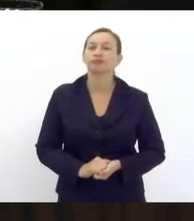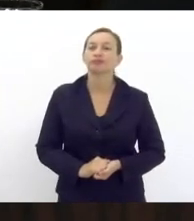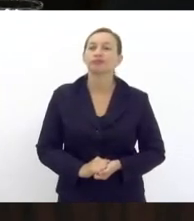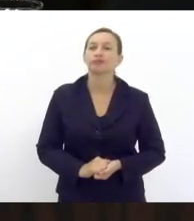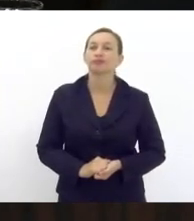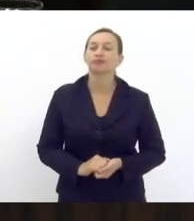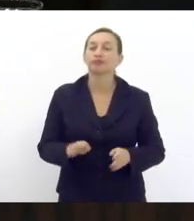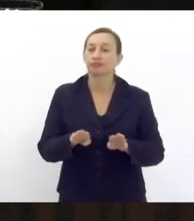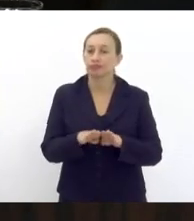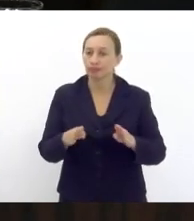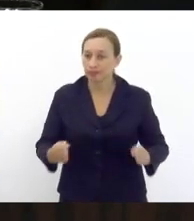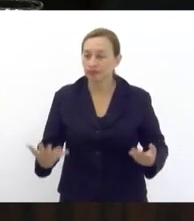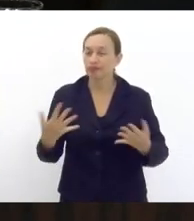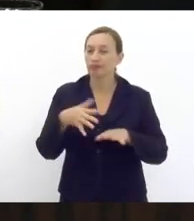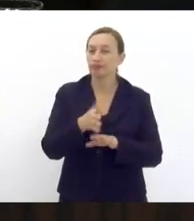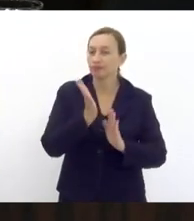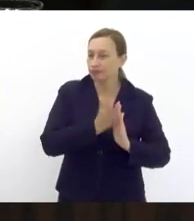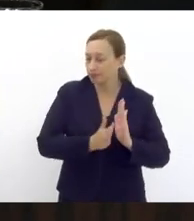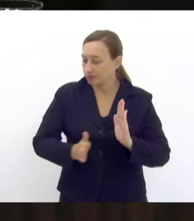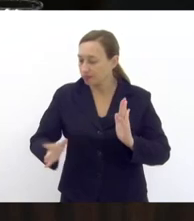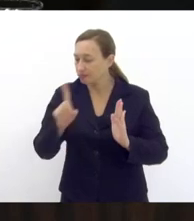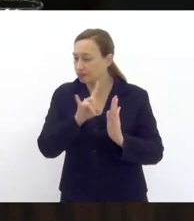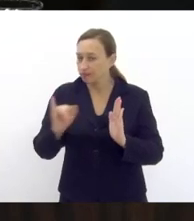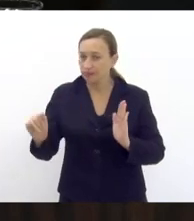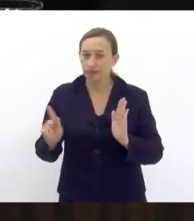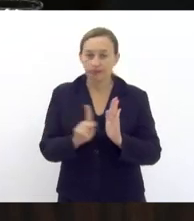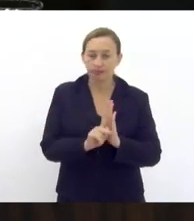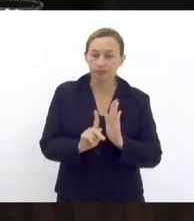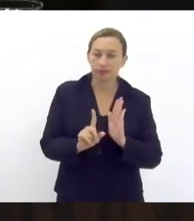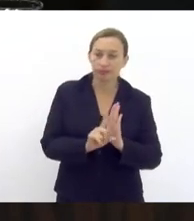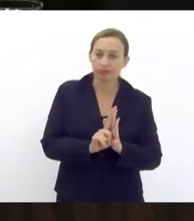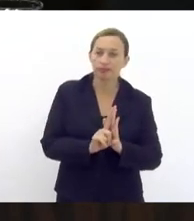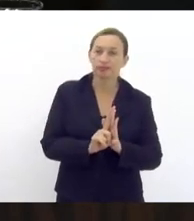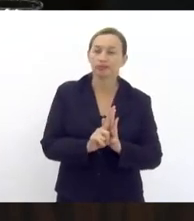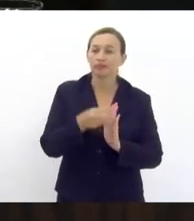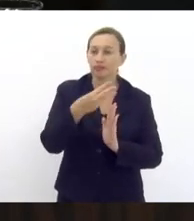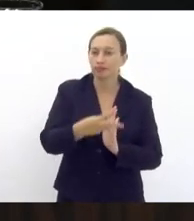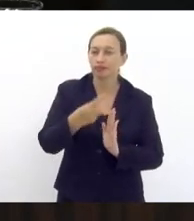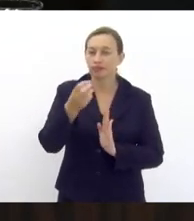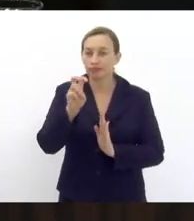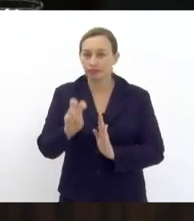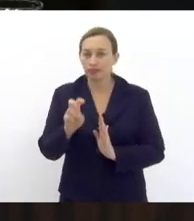Requeiro à mesa a inclusão da ordem do dia do projeto de lei